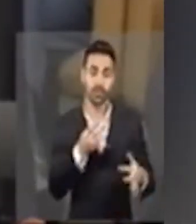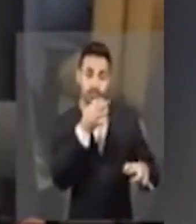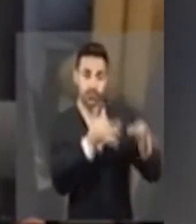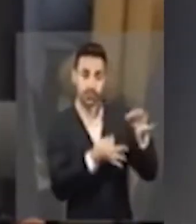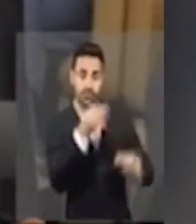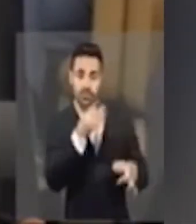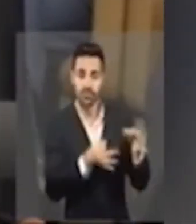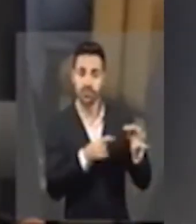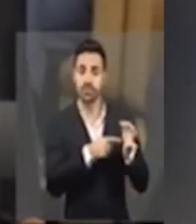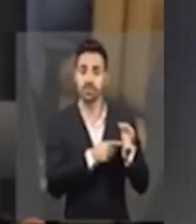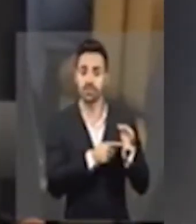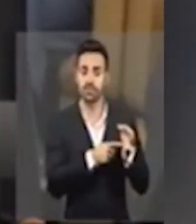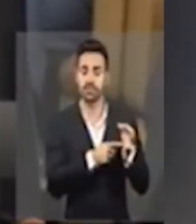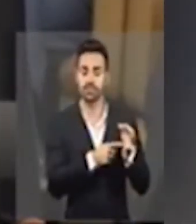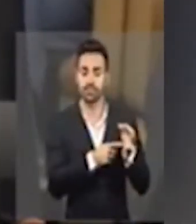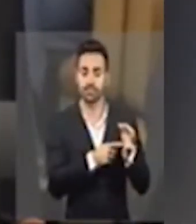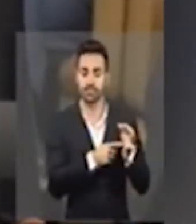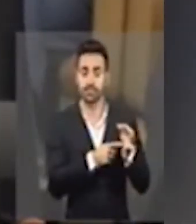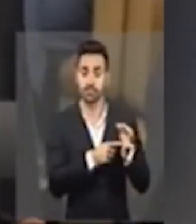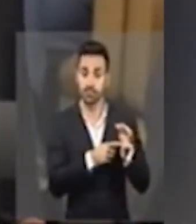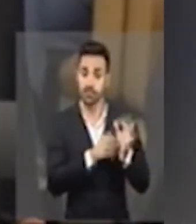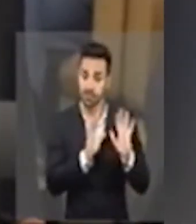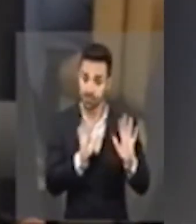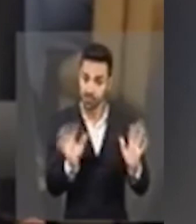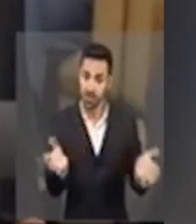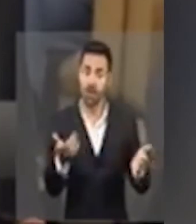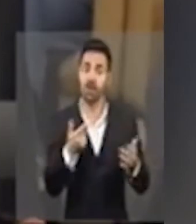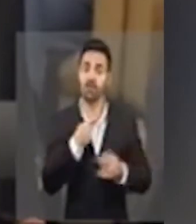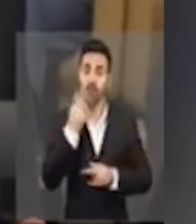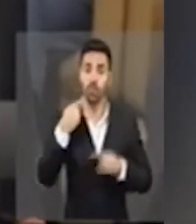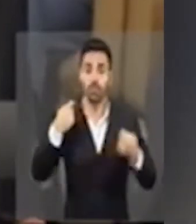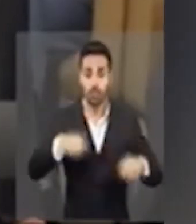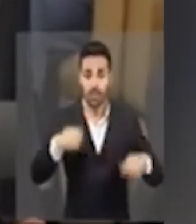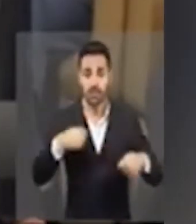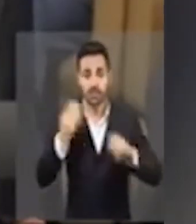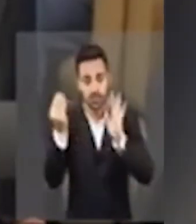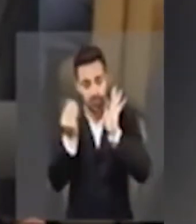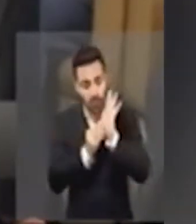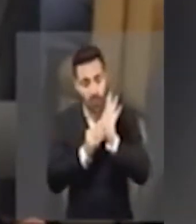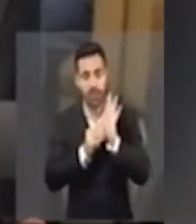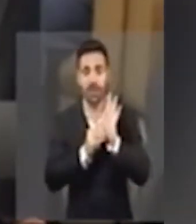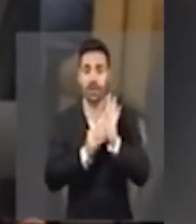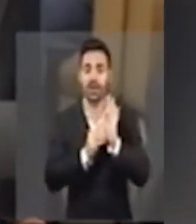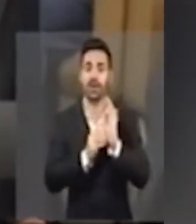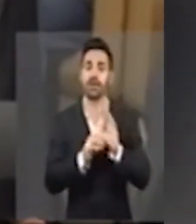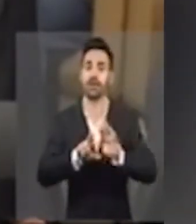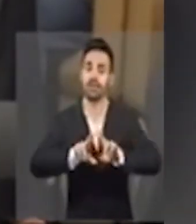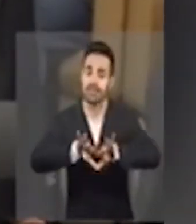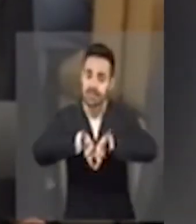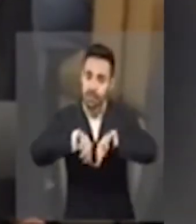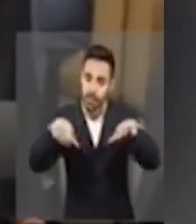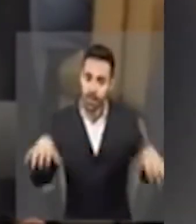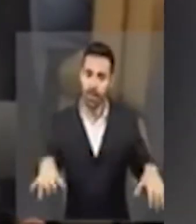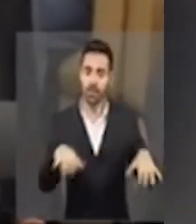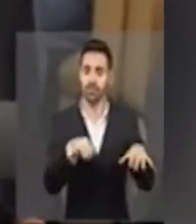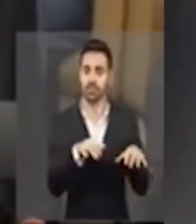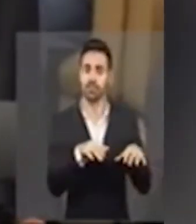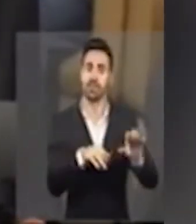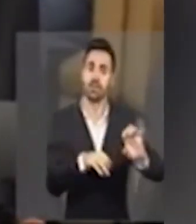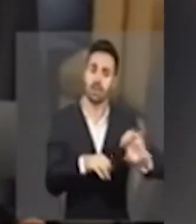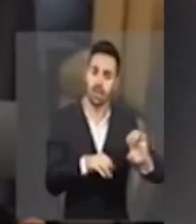já vem entendendo a necessidade de você qualificar a homofobia ea transfobia